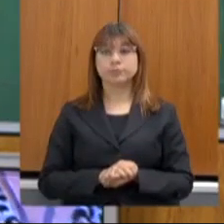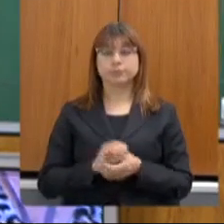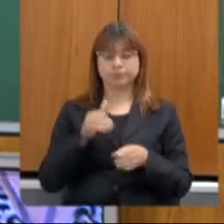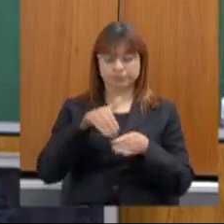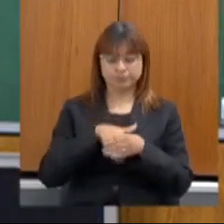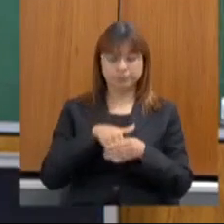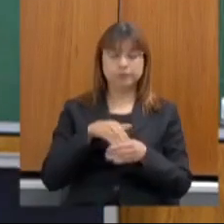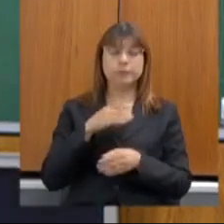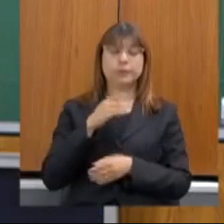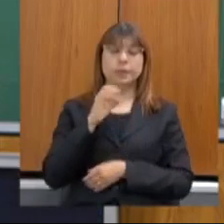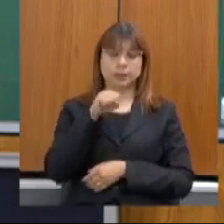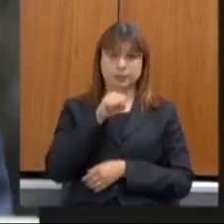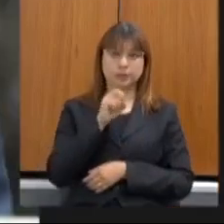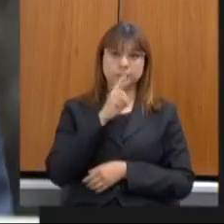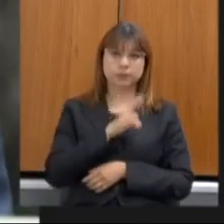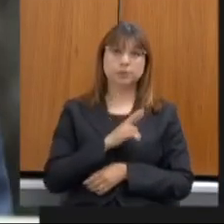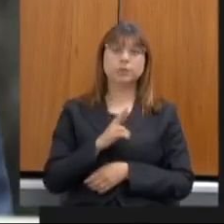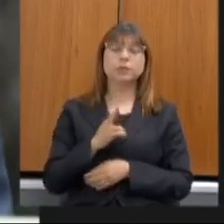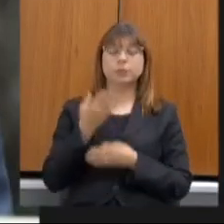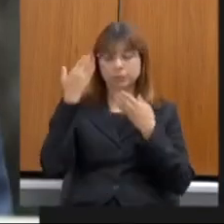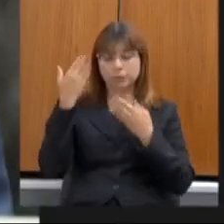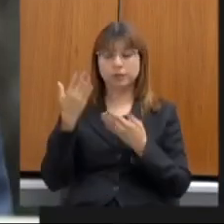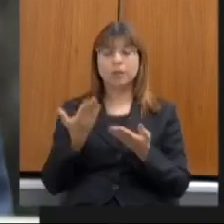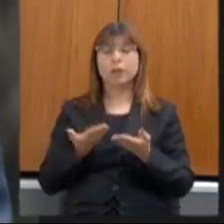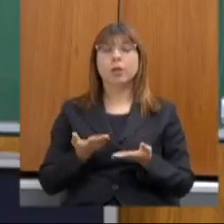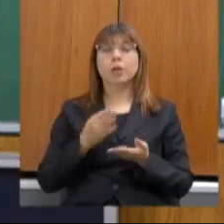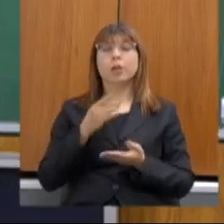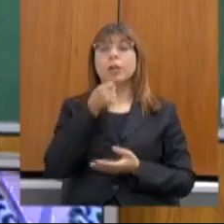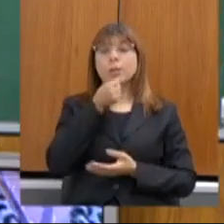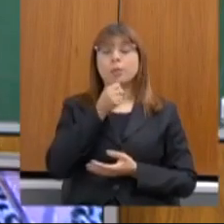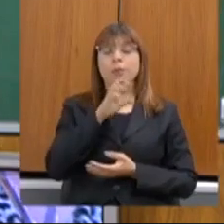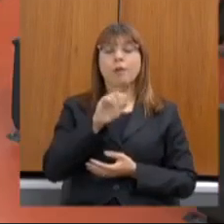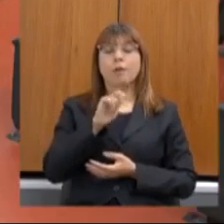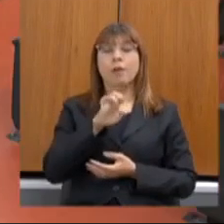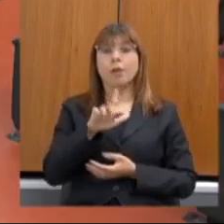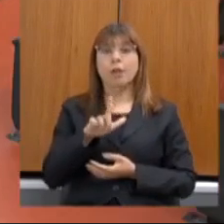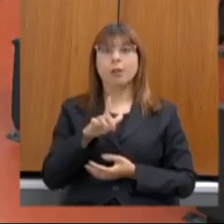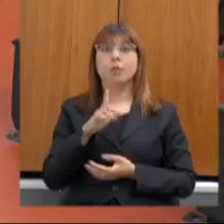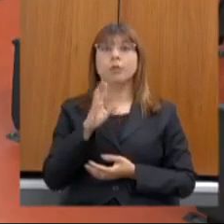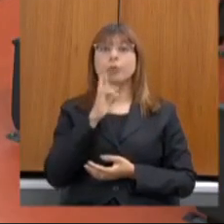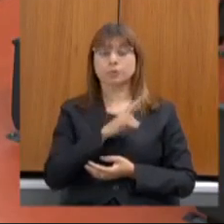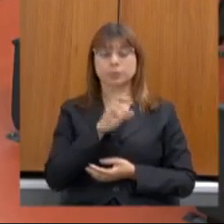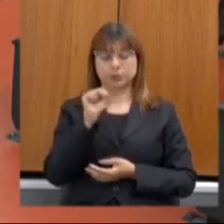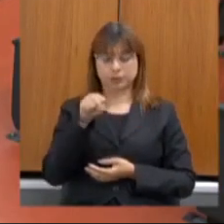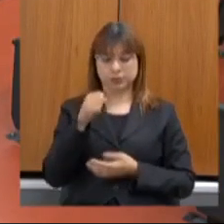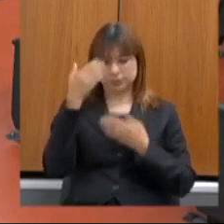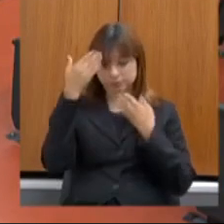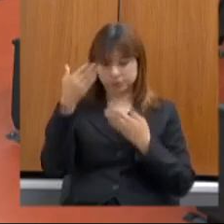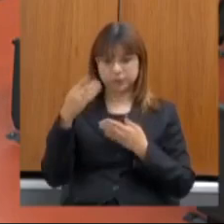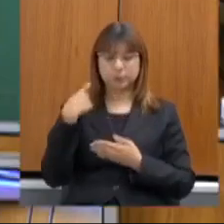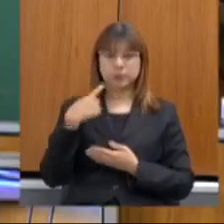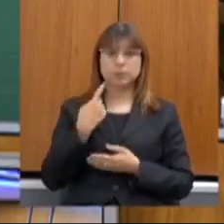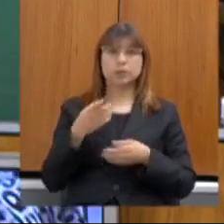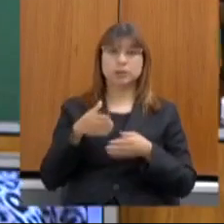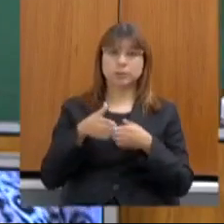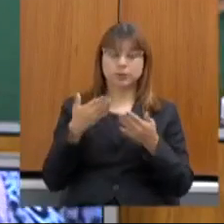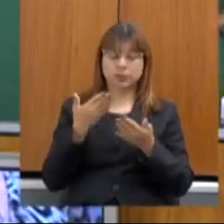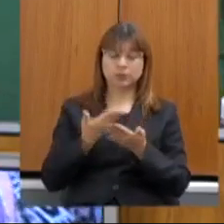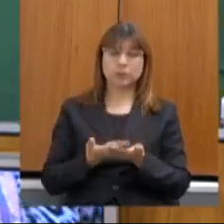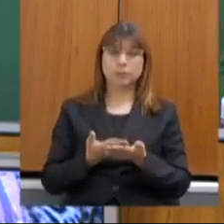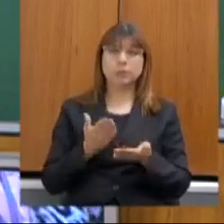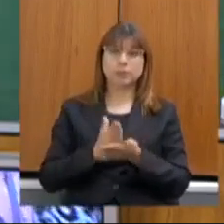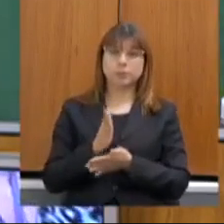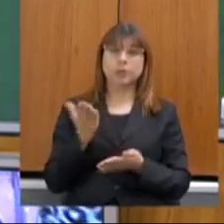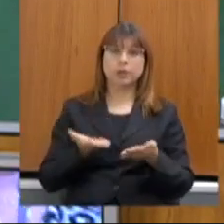vosso sim Presidente obrigado a deputado como vota o deputado o repórter Rafael Martins voto sim obrigado a deputado requerimento